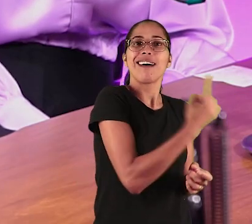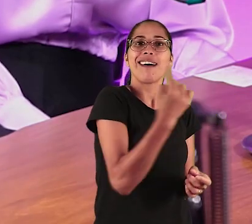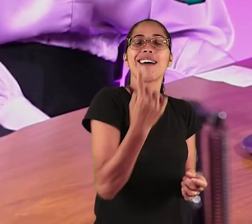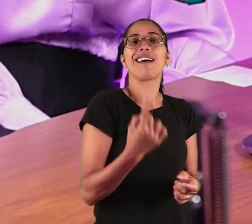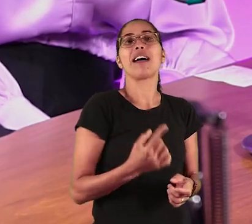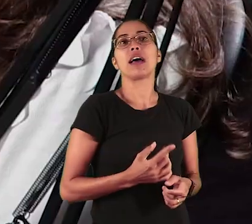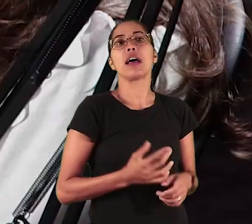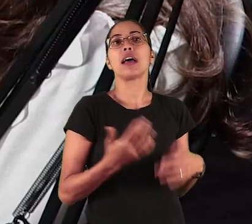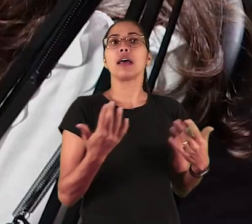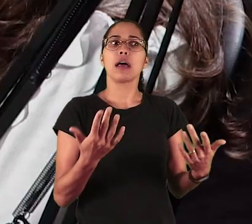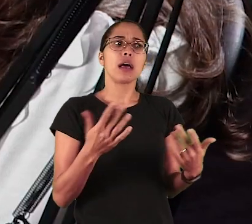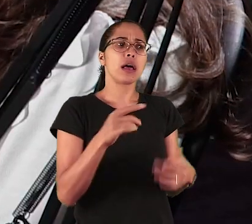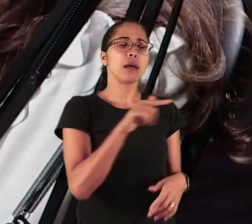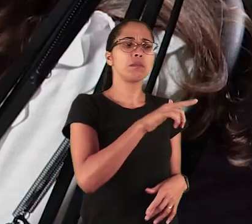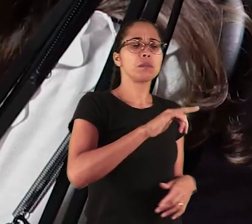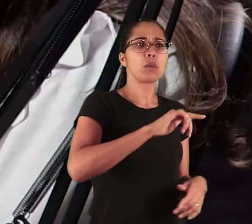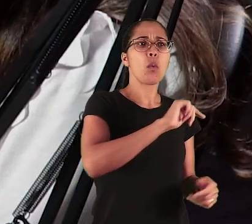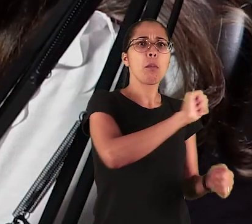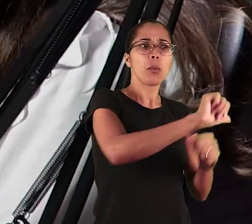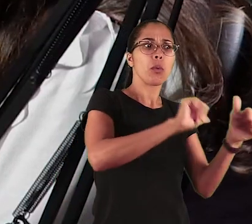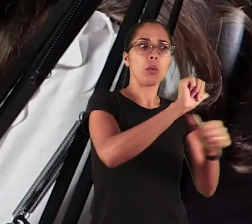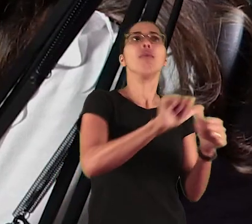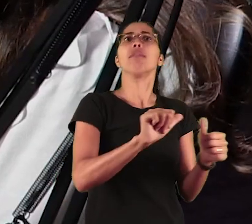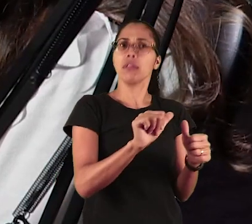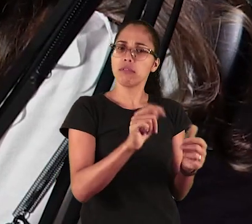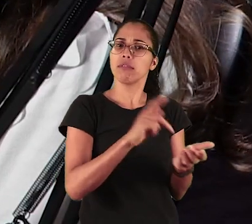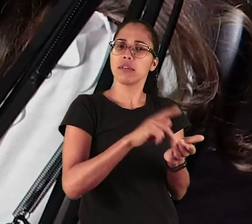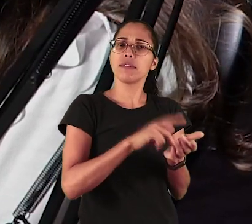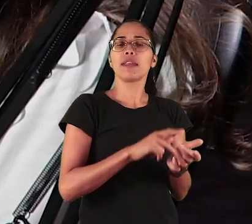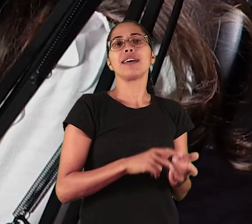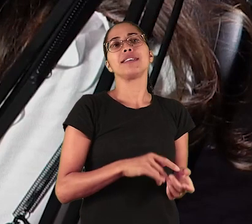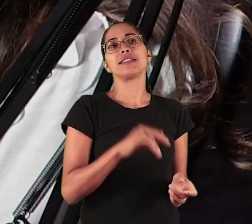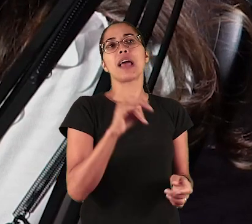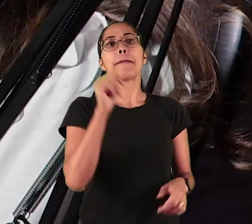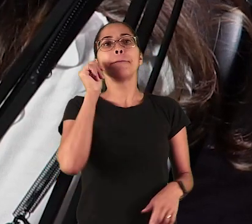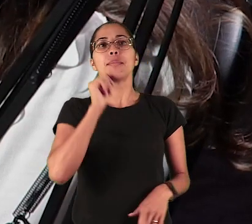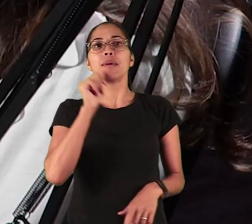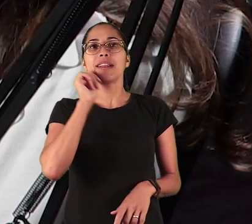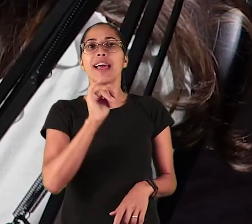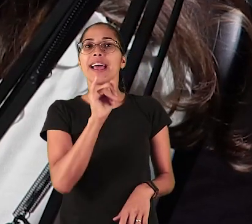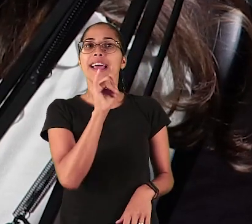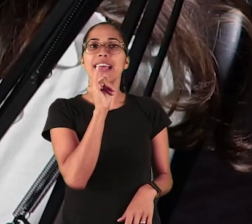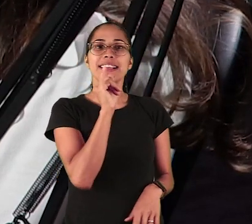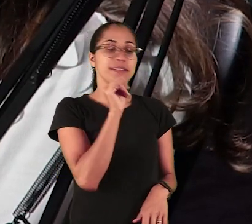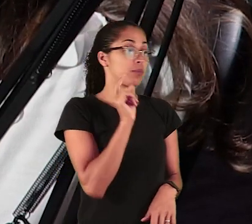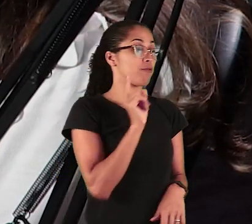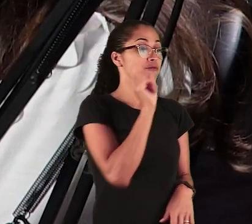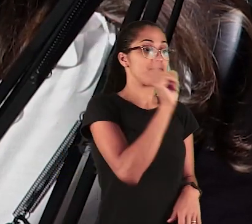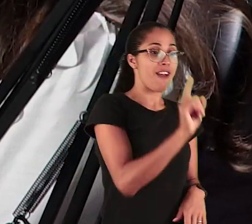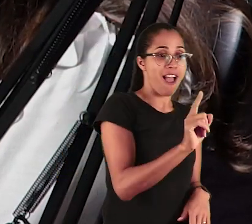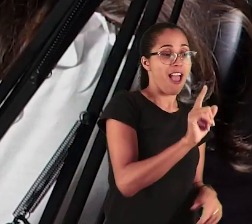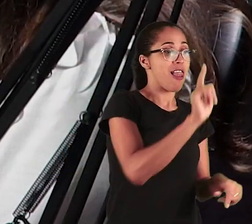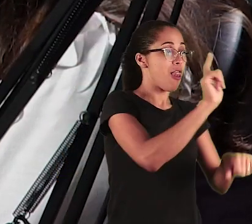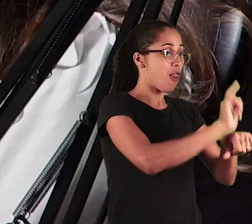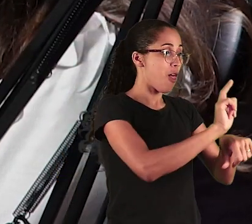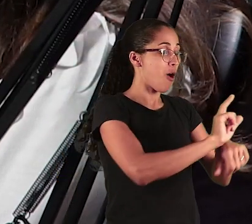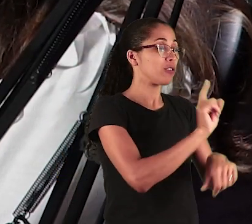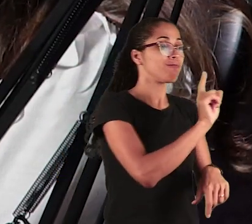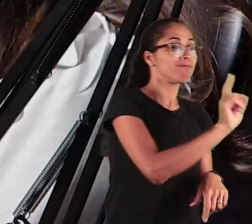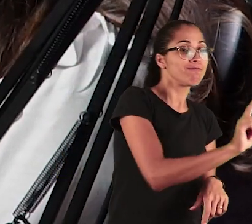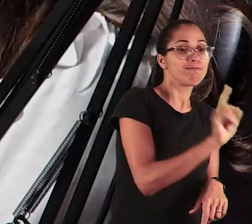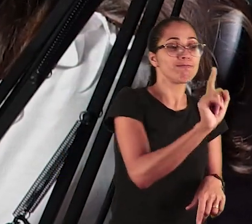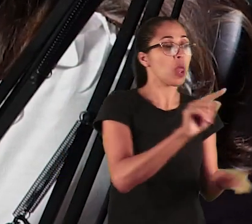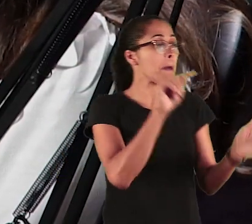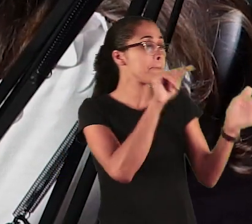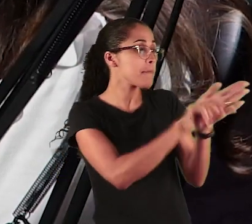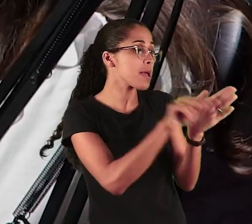e tudo mais tangível né é tudo mais tangível a mulher na hora de cobrir as assim a mulher vai lá na loja ela